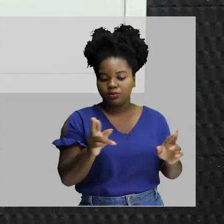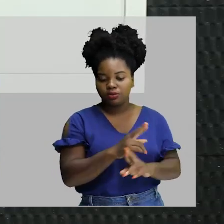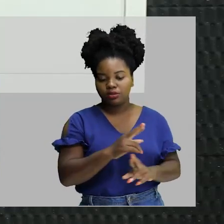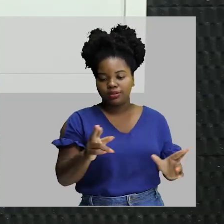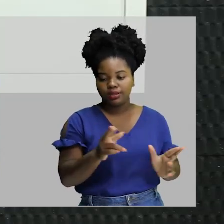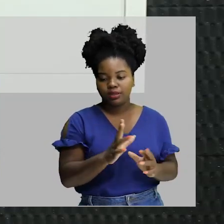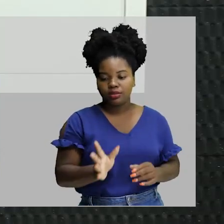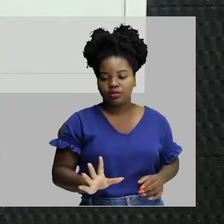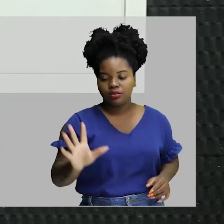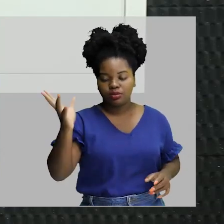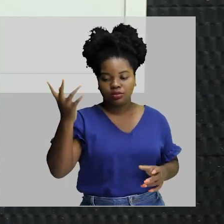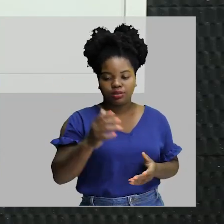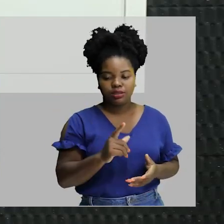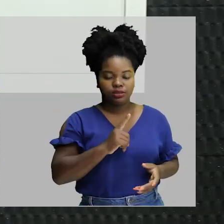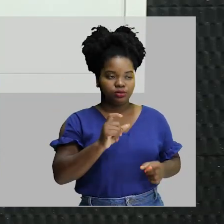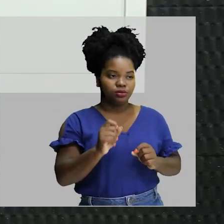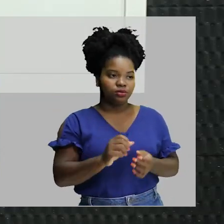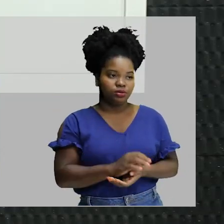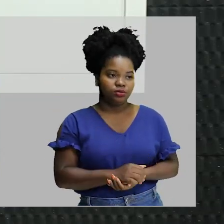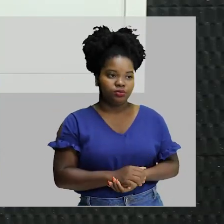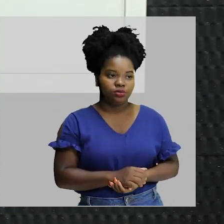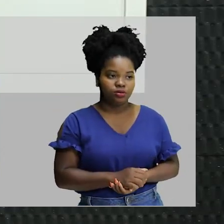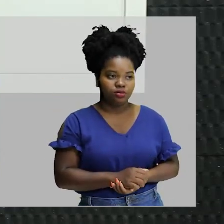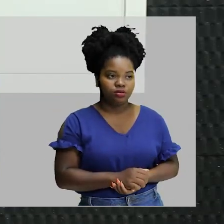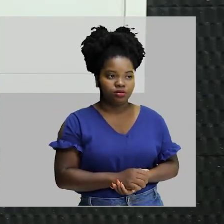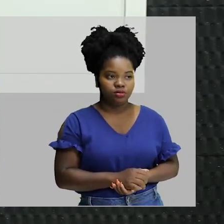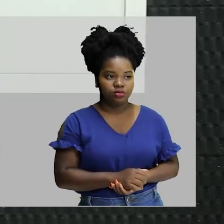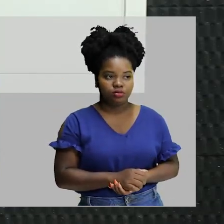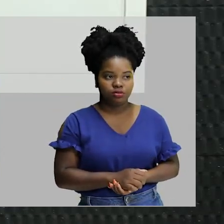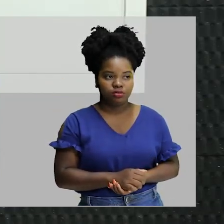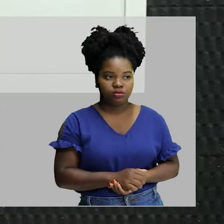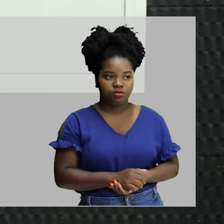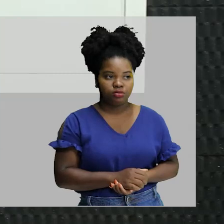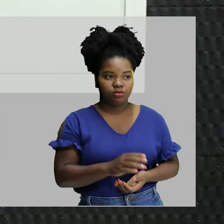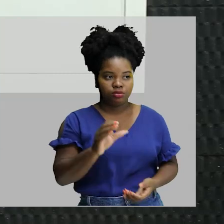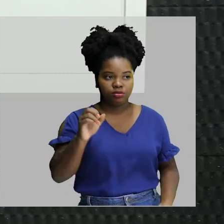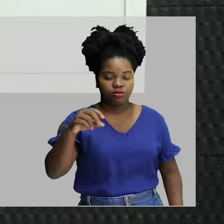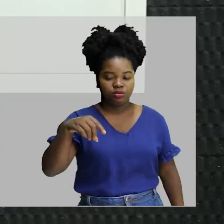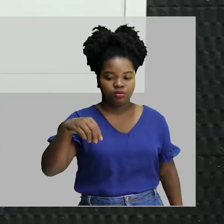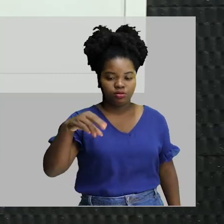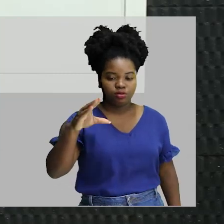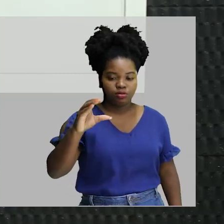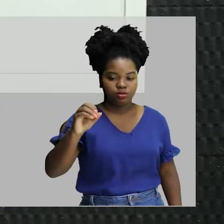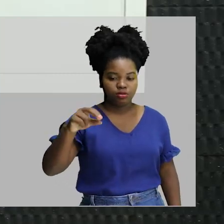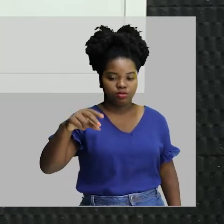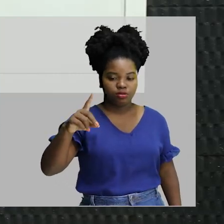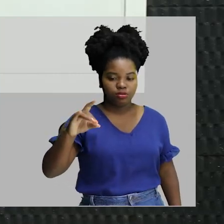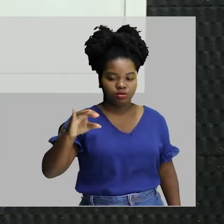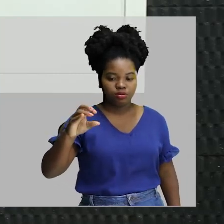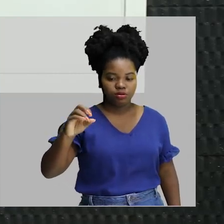relação, né? Então, eu tenho aqui, ó, né, o condicionamento,